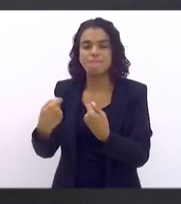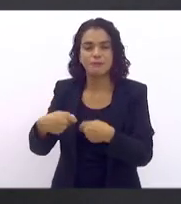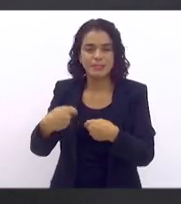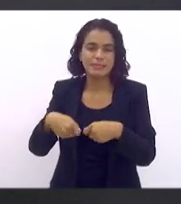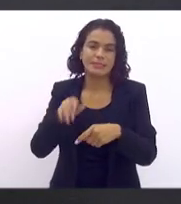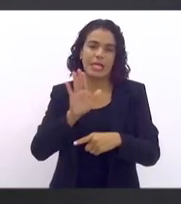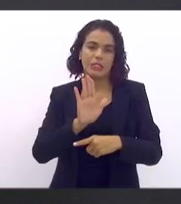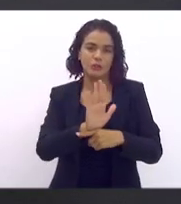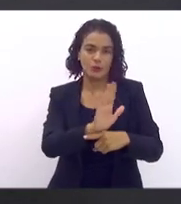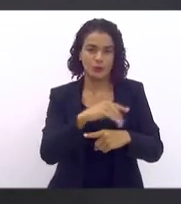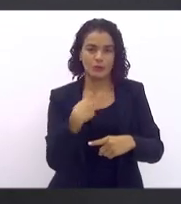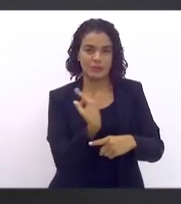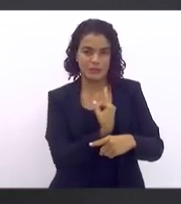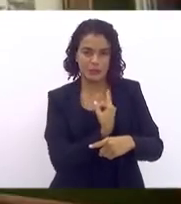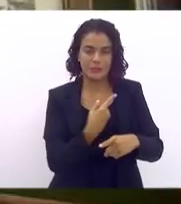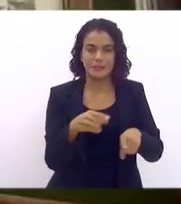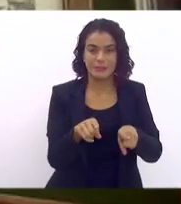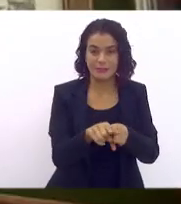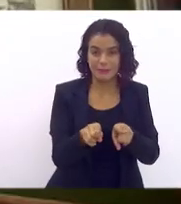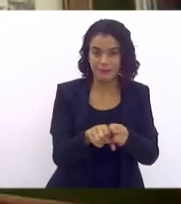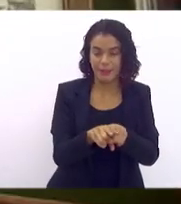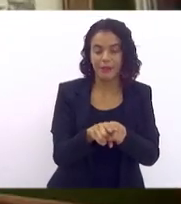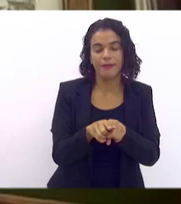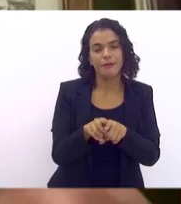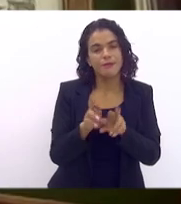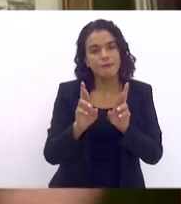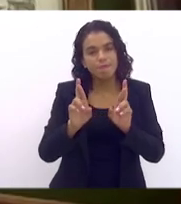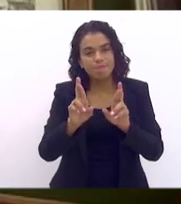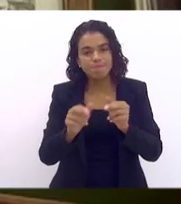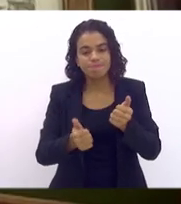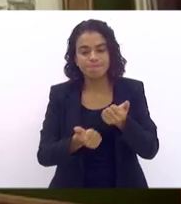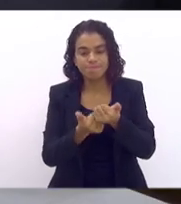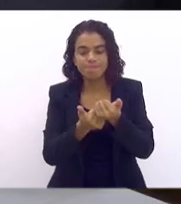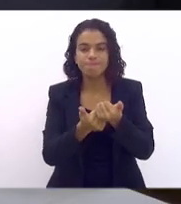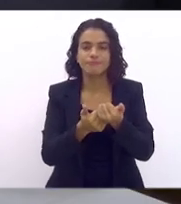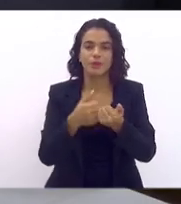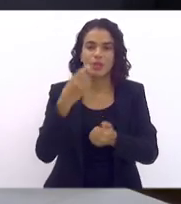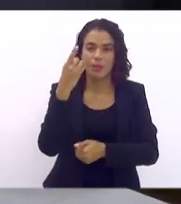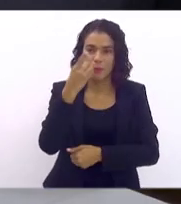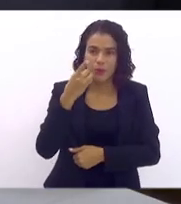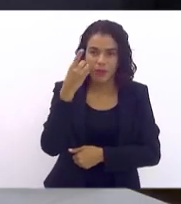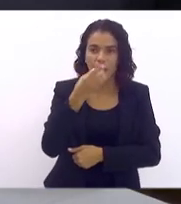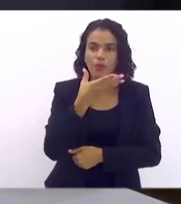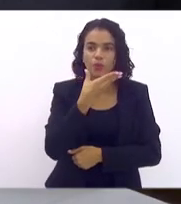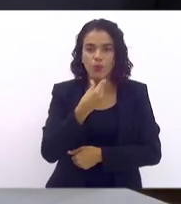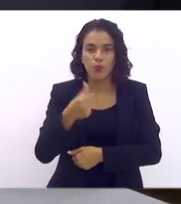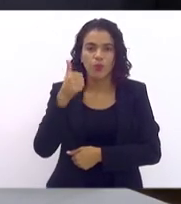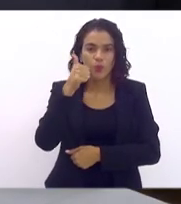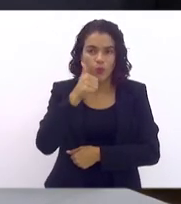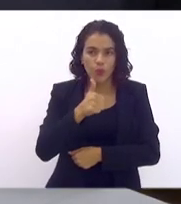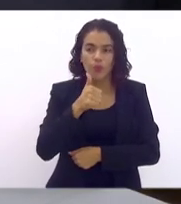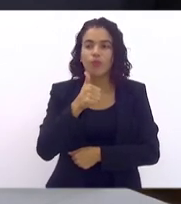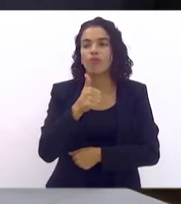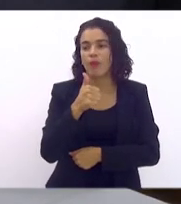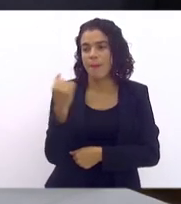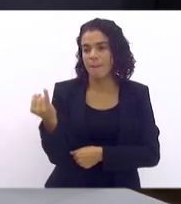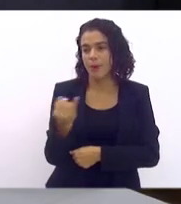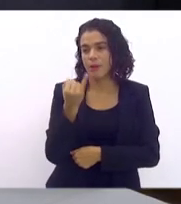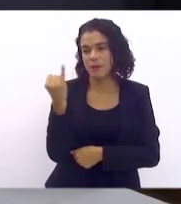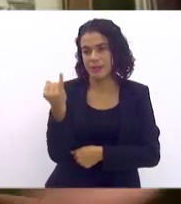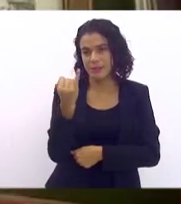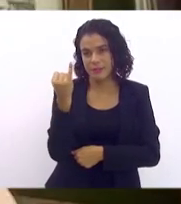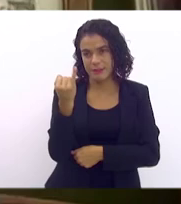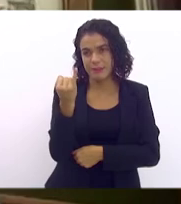nossa ajuda também. E eu conto aí com os nobres deputados, deputadas, porque o trabalho de vocês é importantíssimo para que